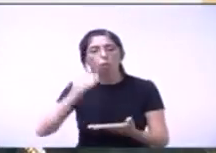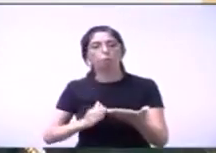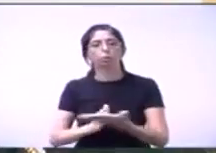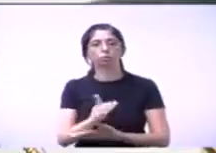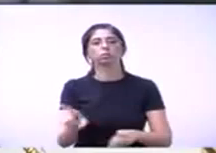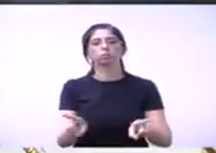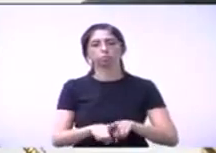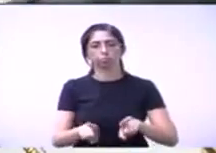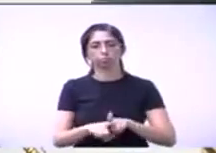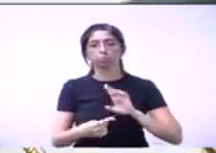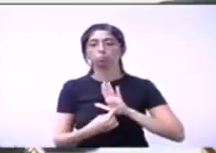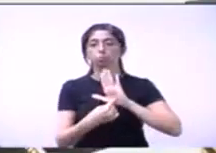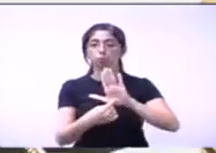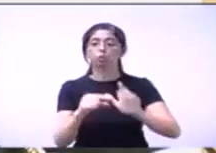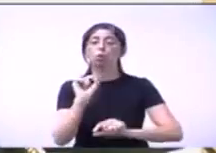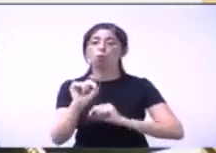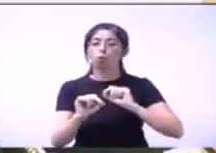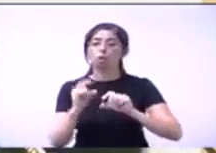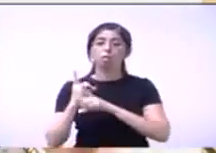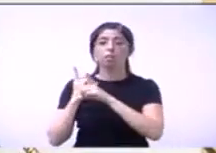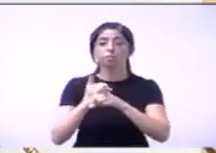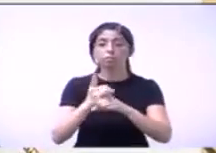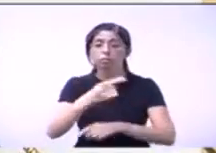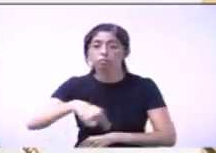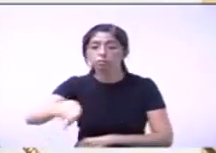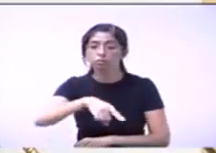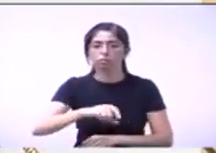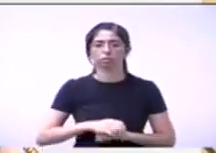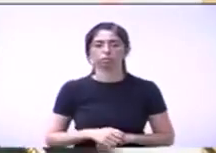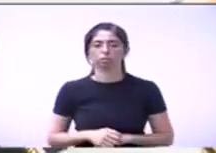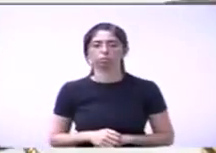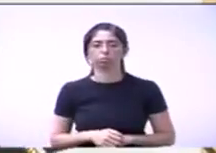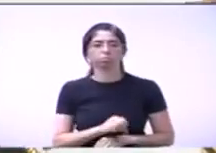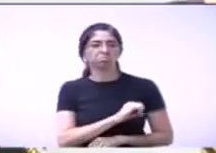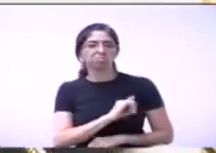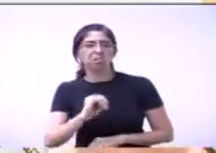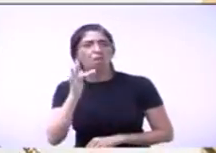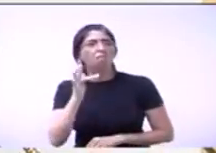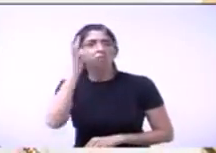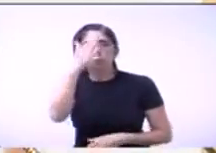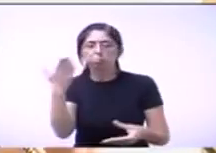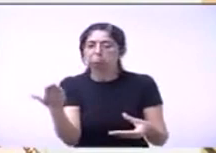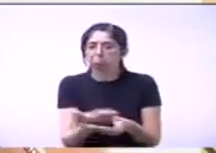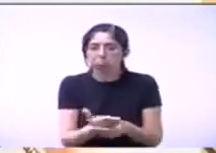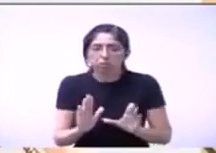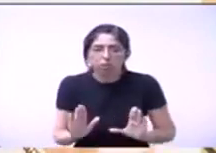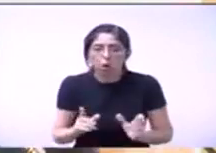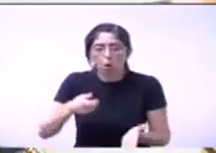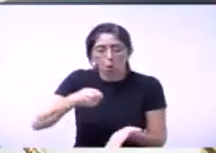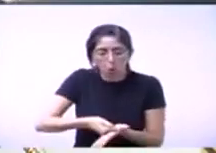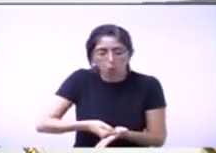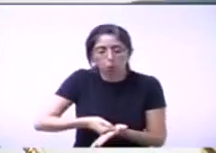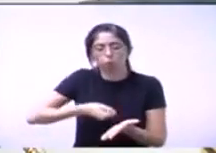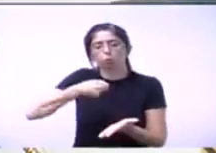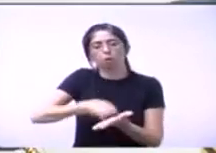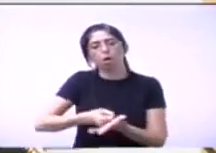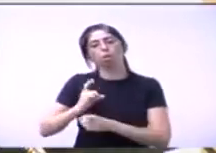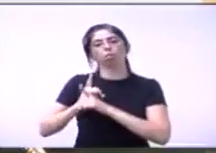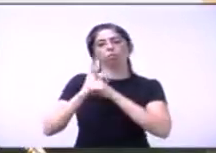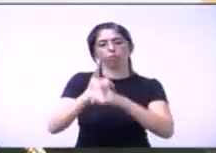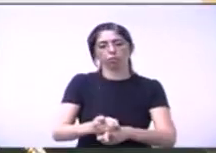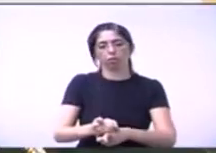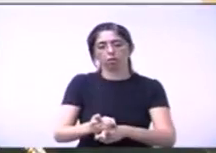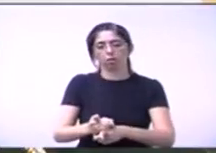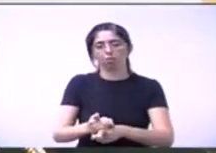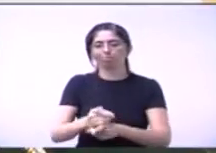aprovasse o projeto para mostrar que ele defende vocês, e se alguma empresa entrar com uma ação direta de constitucionalidade, lutar para que esse projeto